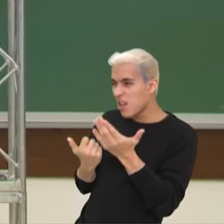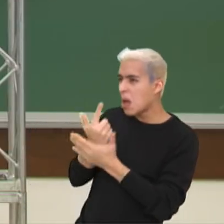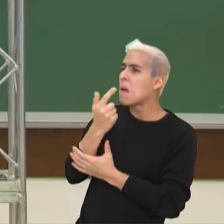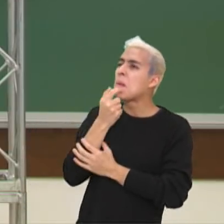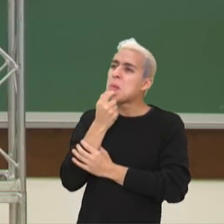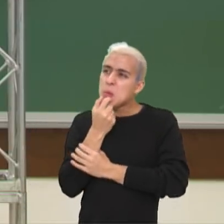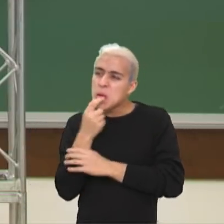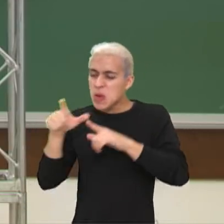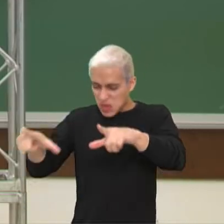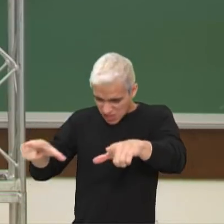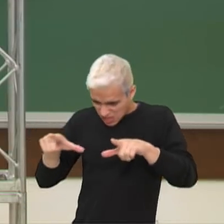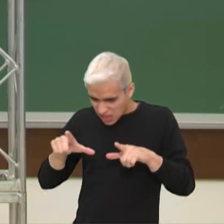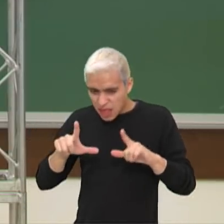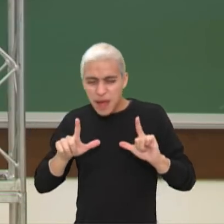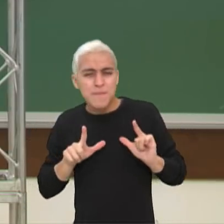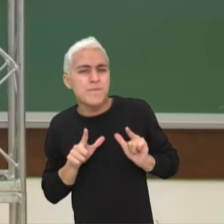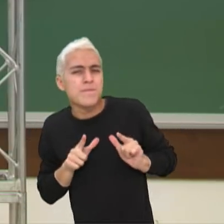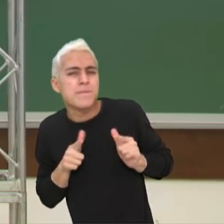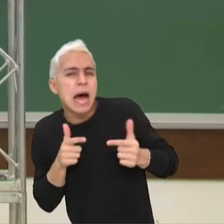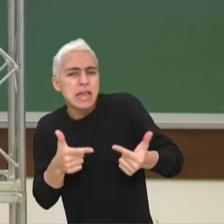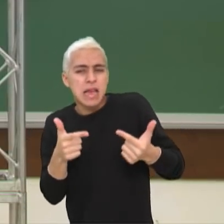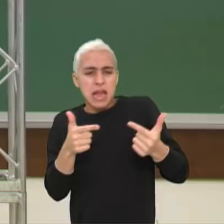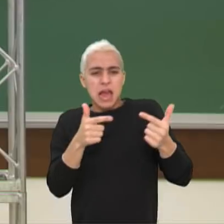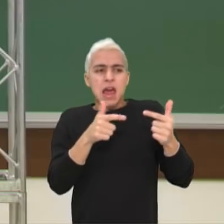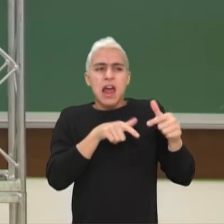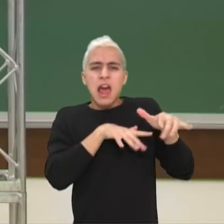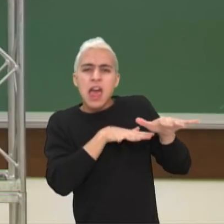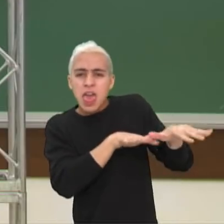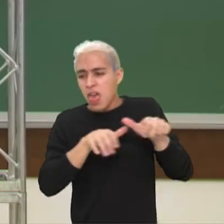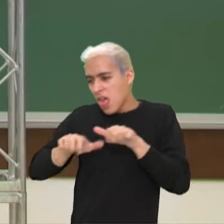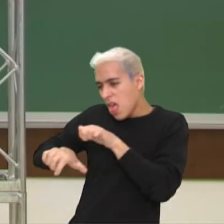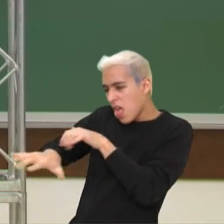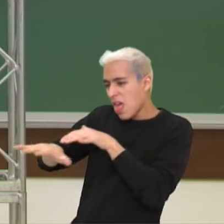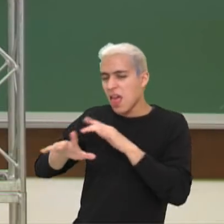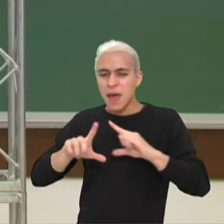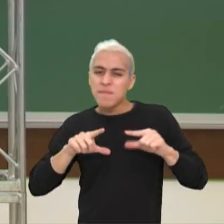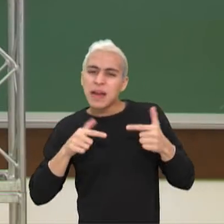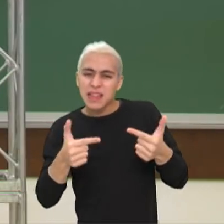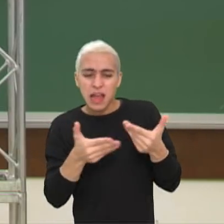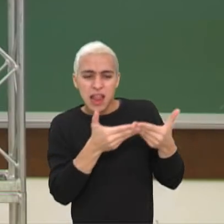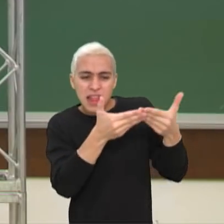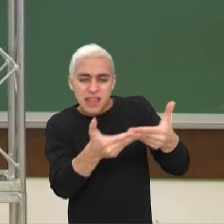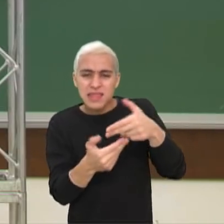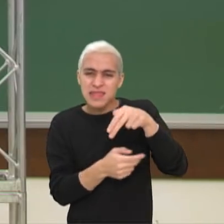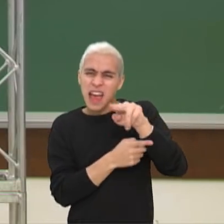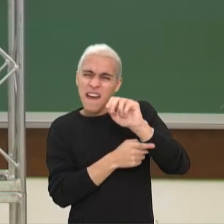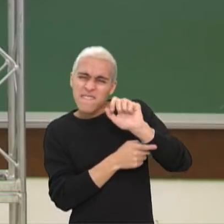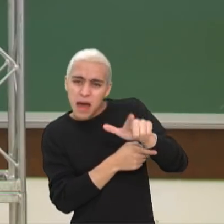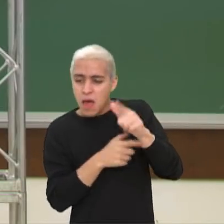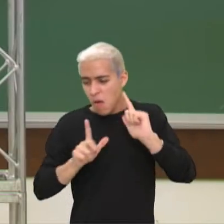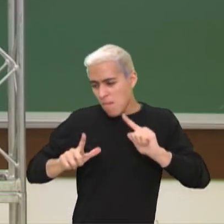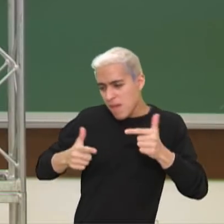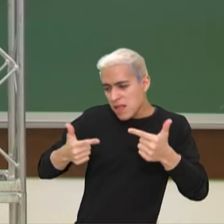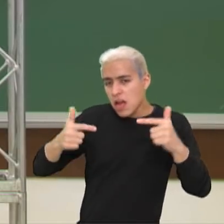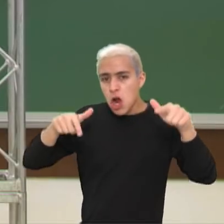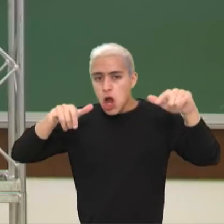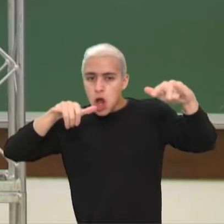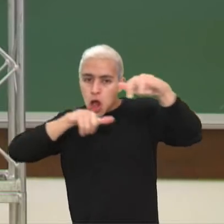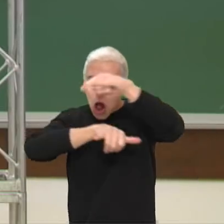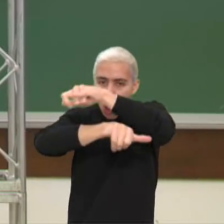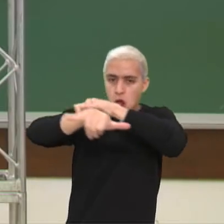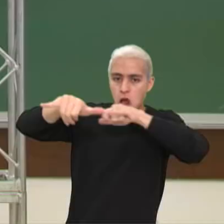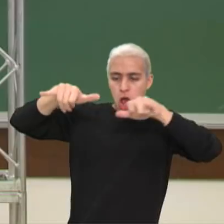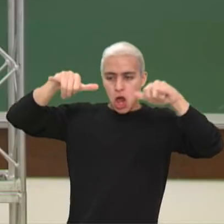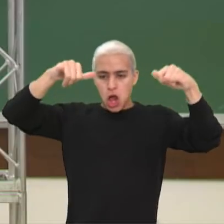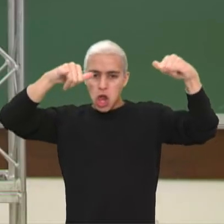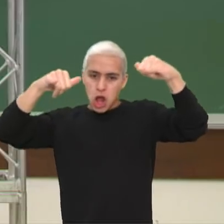lá, batalha de um exército contra o outro, batalha naval, batalha, né, aérea. Então tem muitos jogos assim